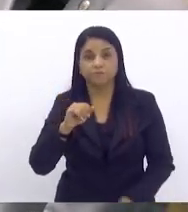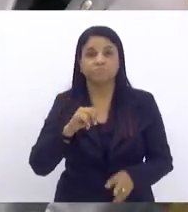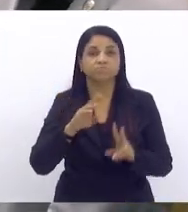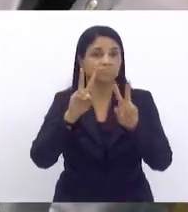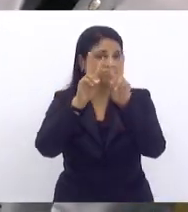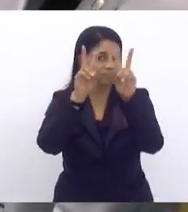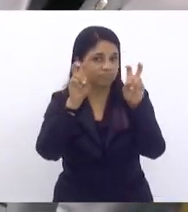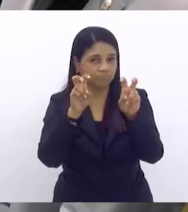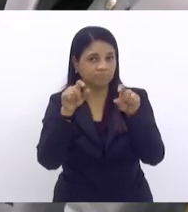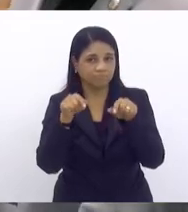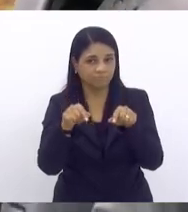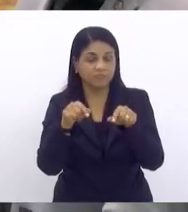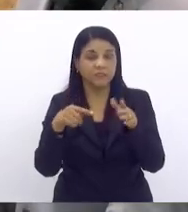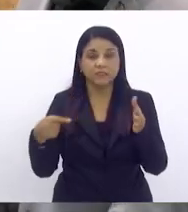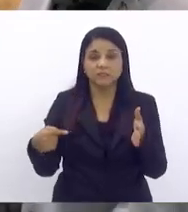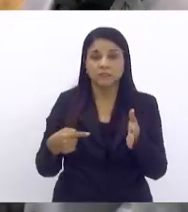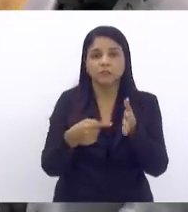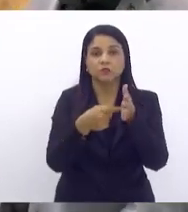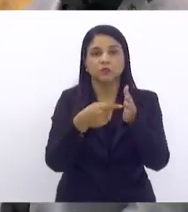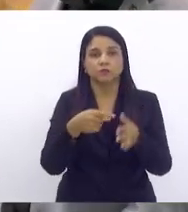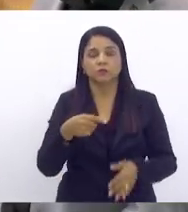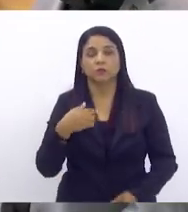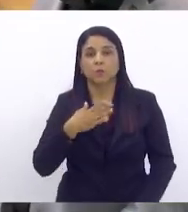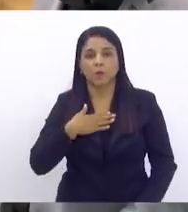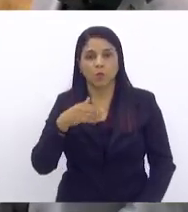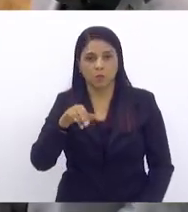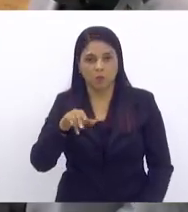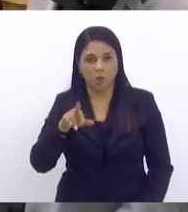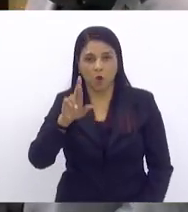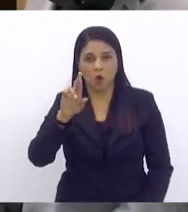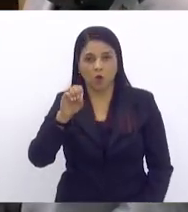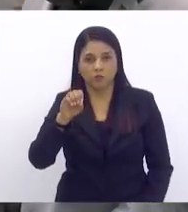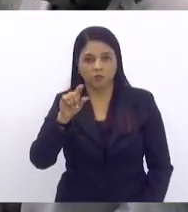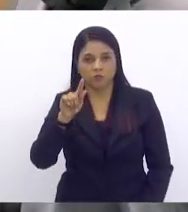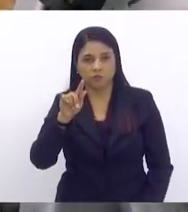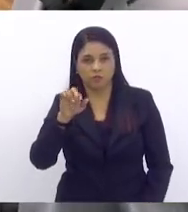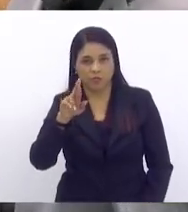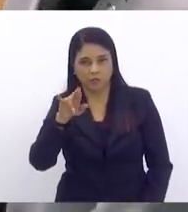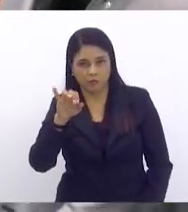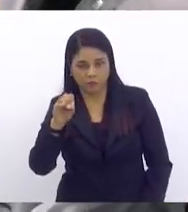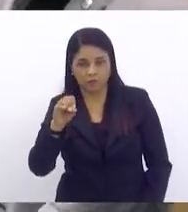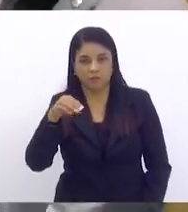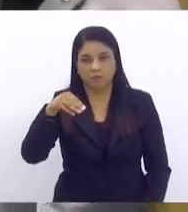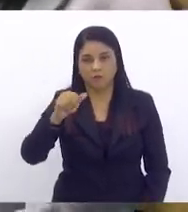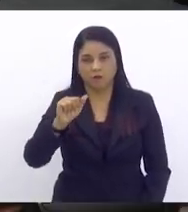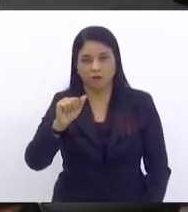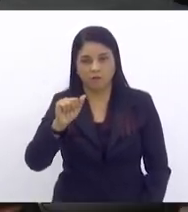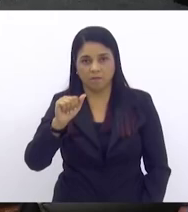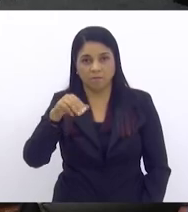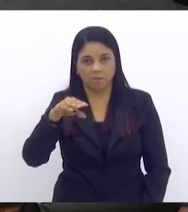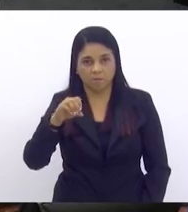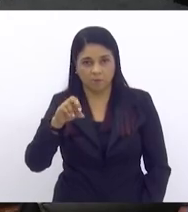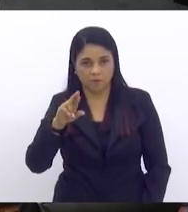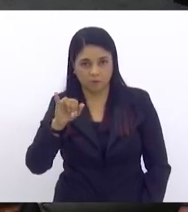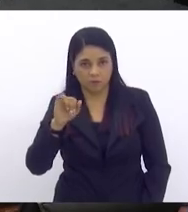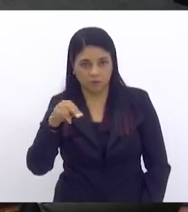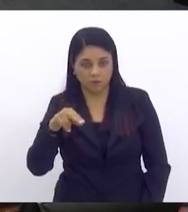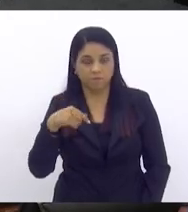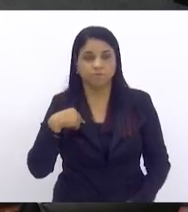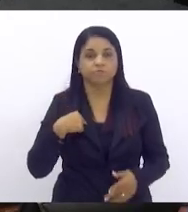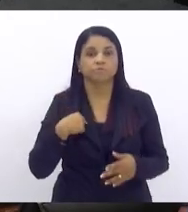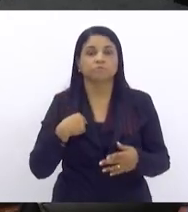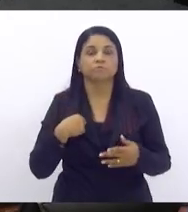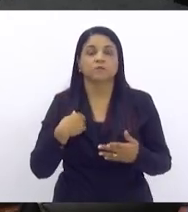essa denúncia do meu irmão, vereador Rogério Amorim, ao Tribunal de Contas do município. O jornalista Magna Vita,